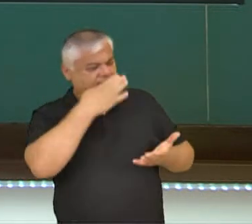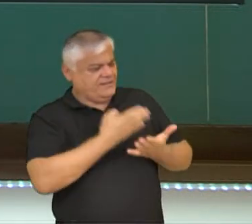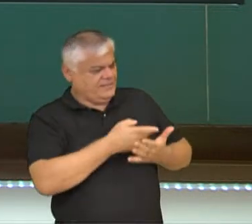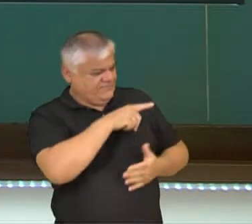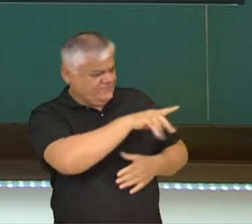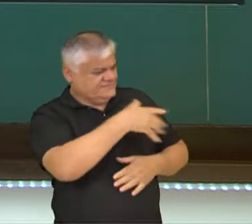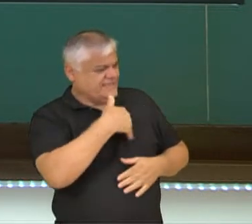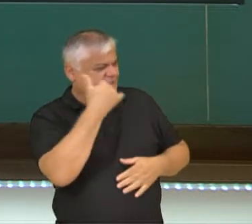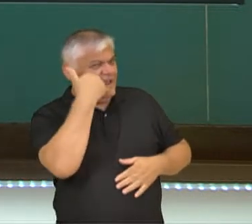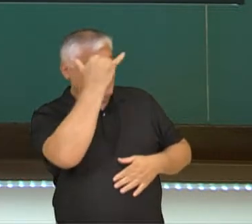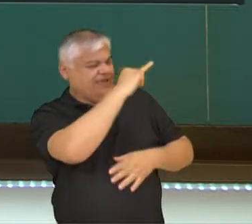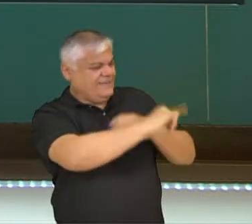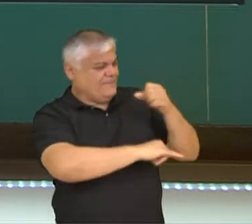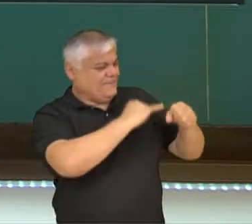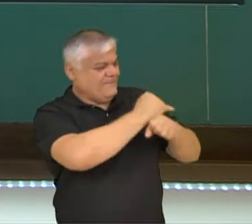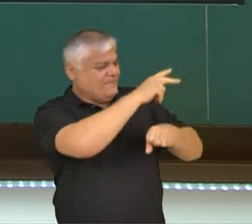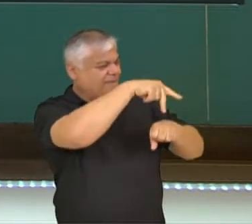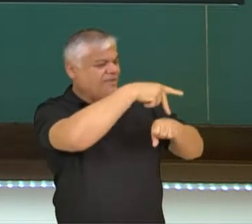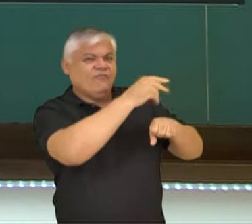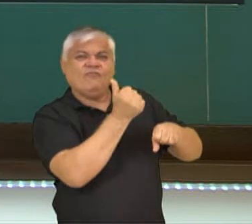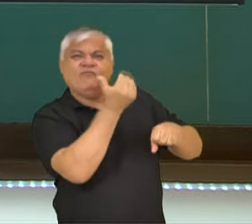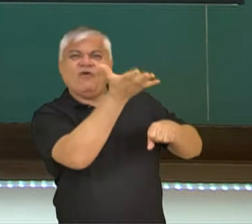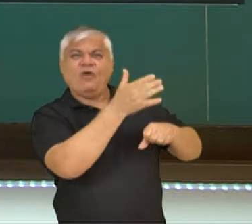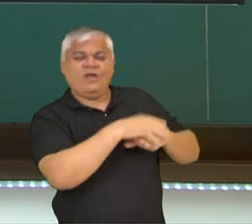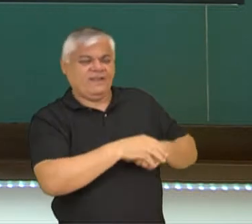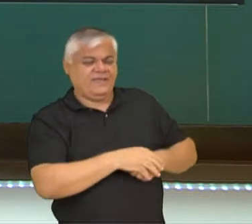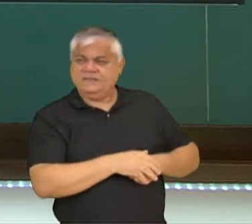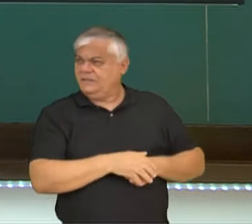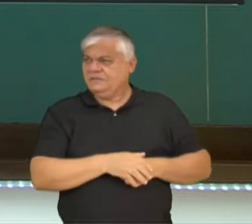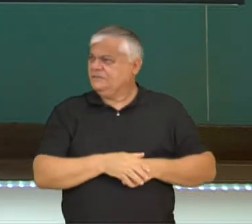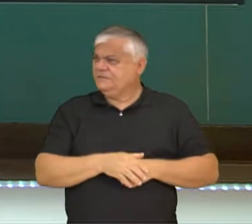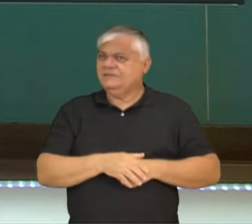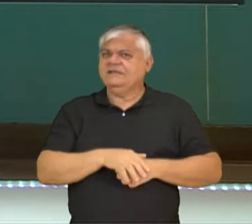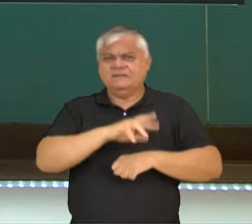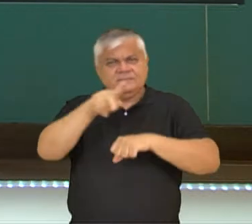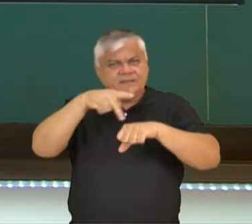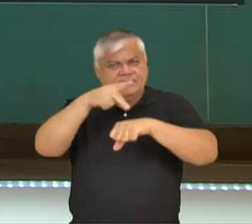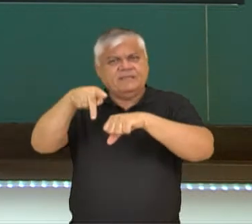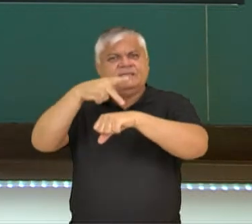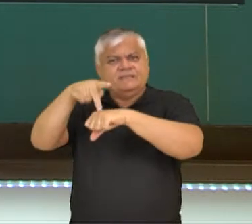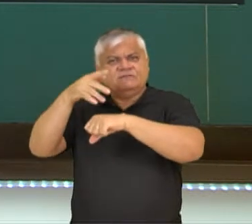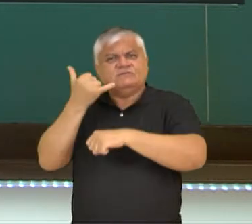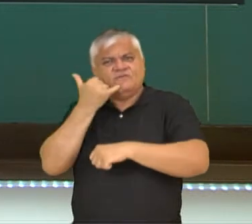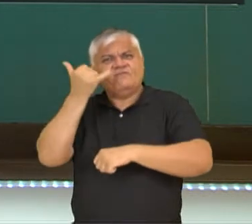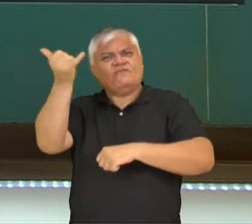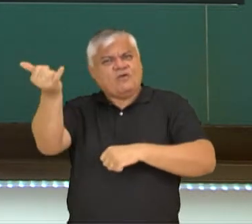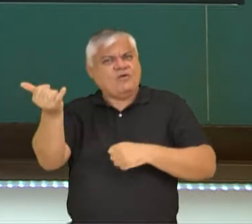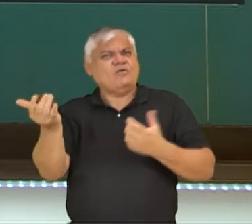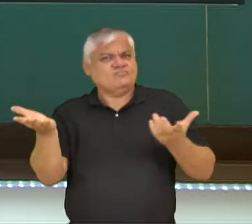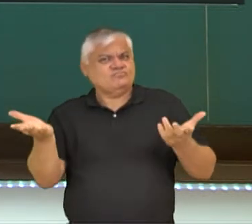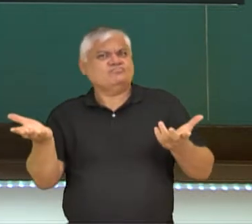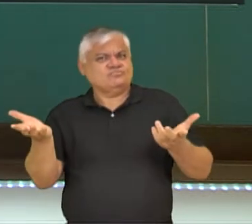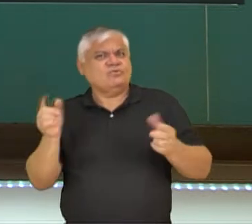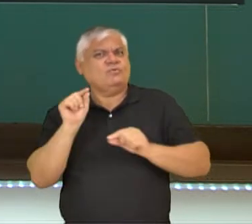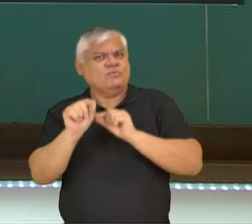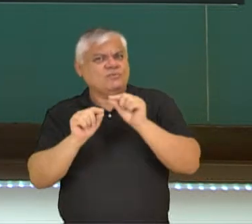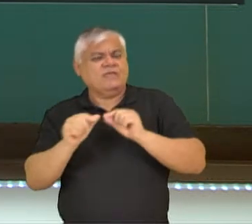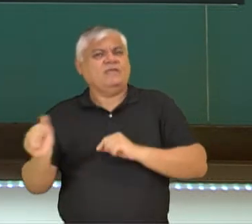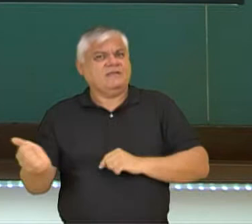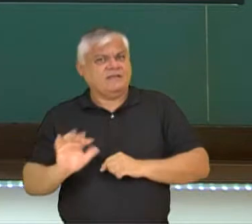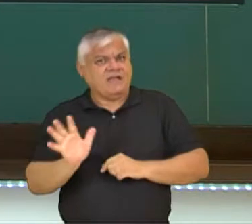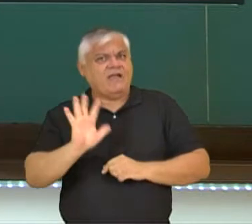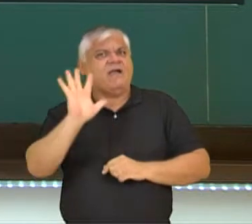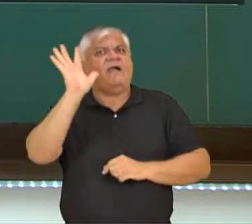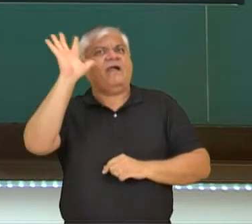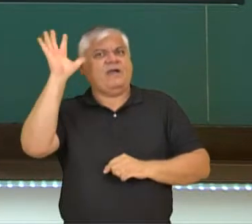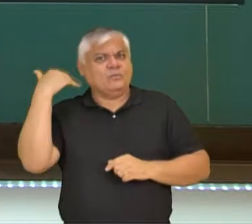faz ligações interurbanas. Ligações interurbanas são ligações para outras cidades, para outros estados, o que deixa ali